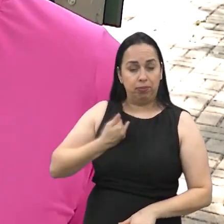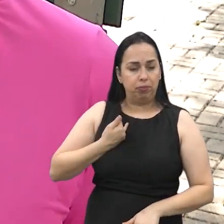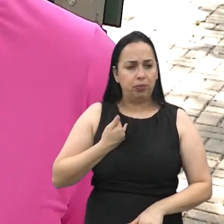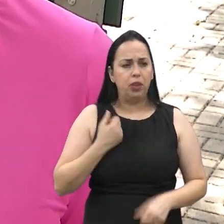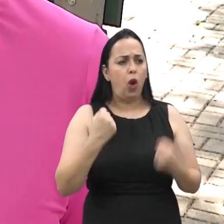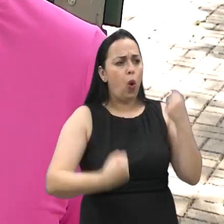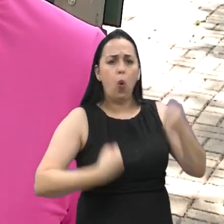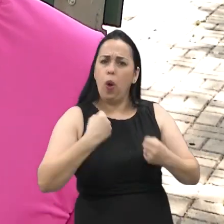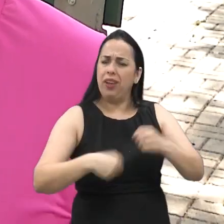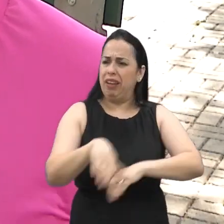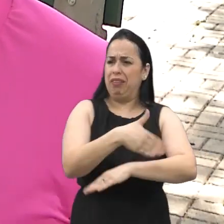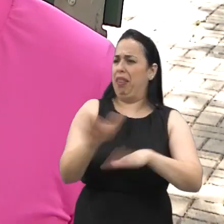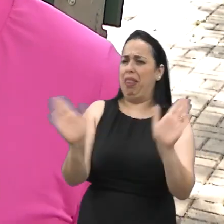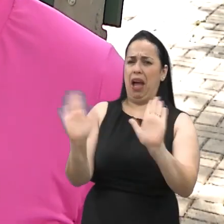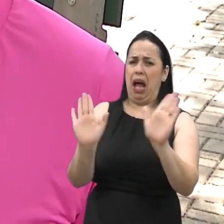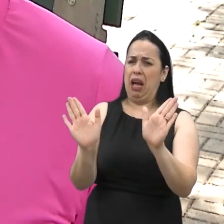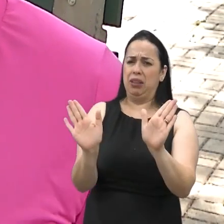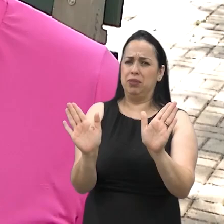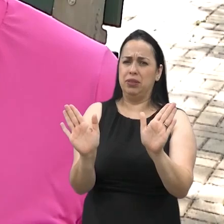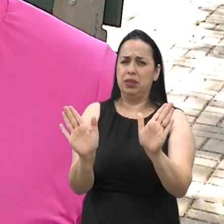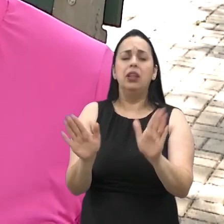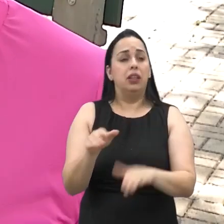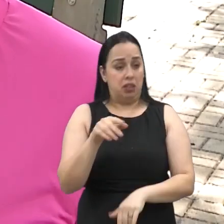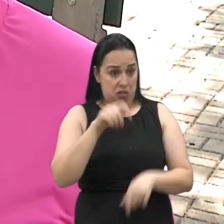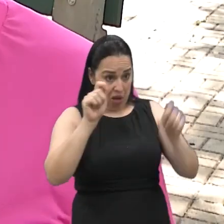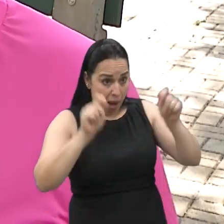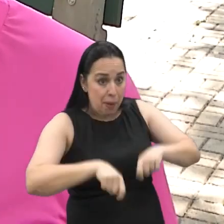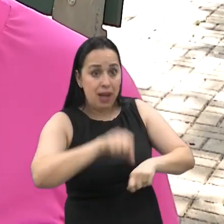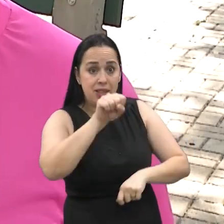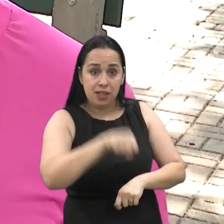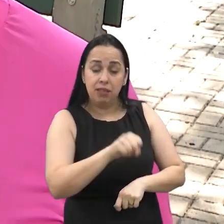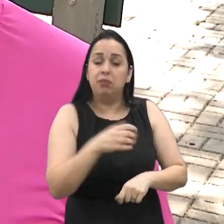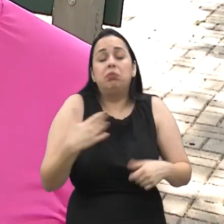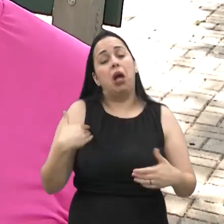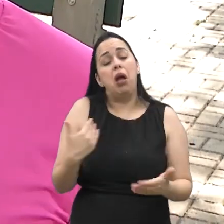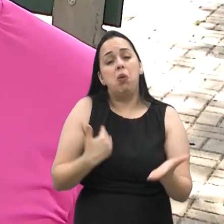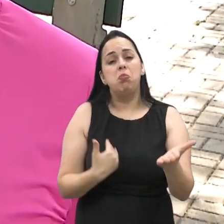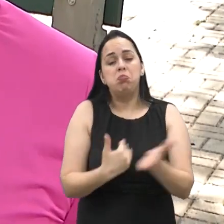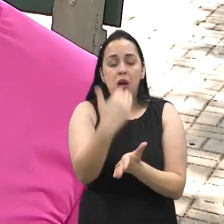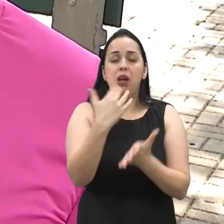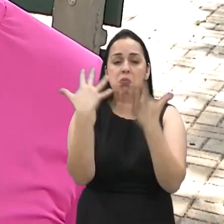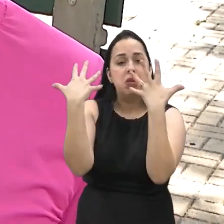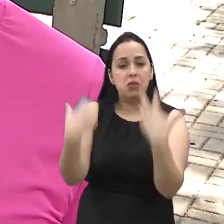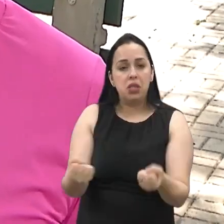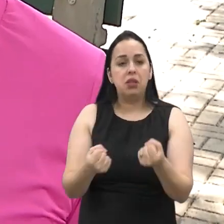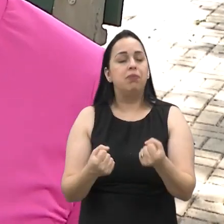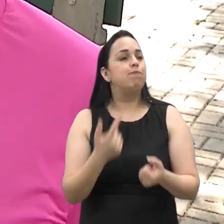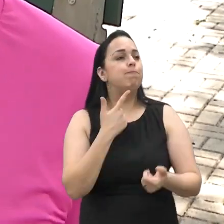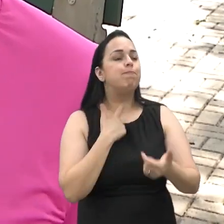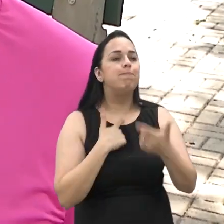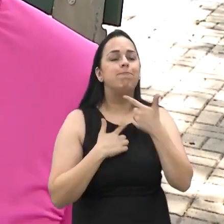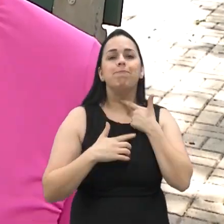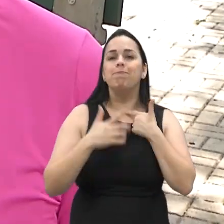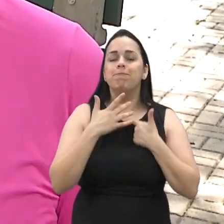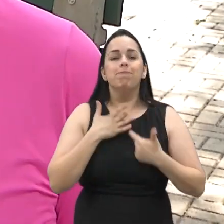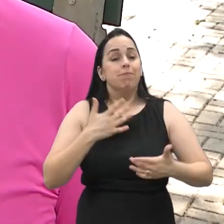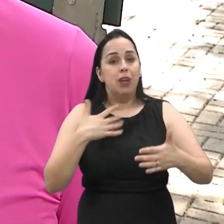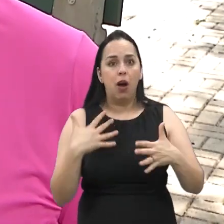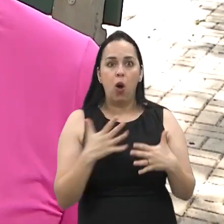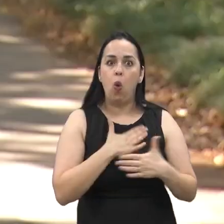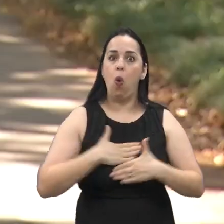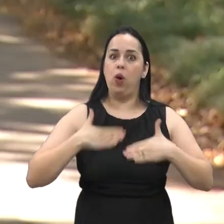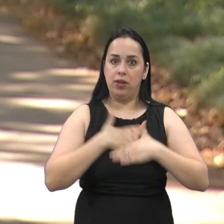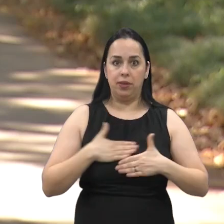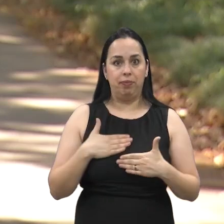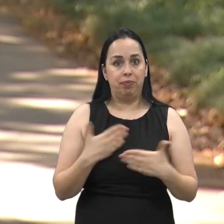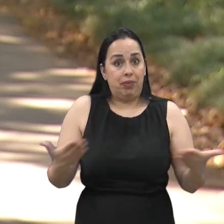que você não corre na rua? Eu falei, não tenho condições. Ela disse, não, você tem. Daí foi que comecei, tomei gosto e não parei